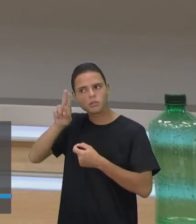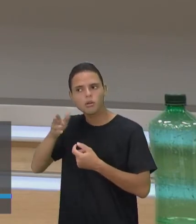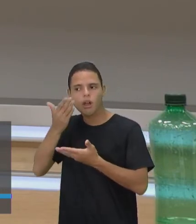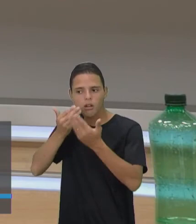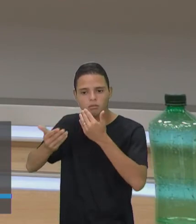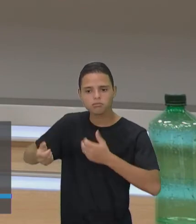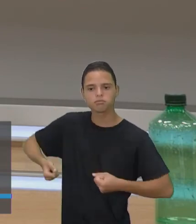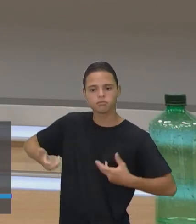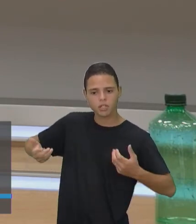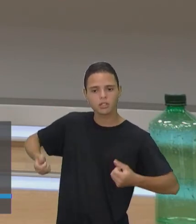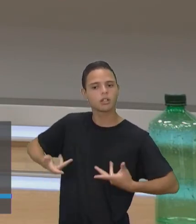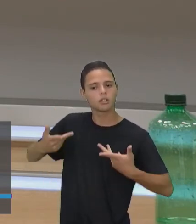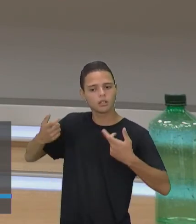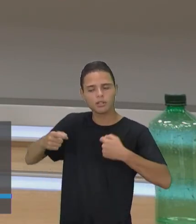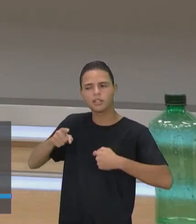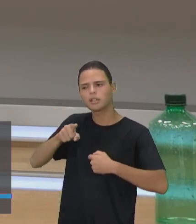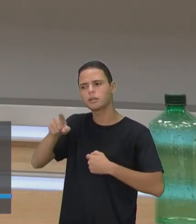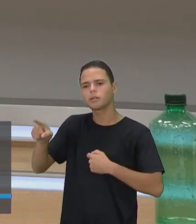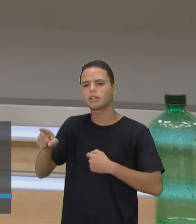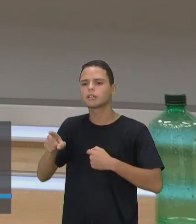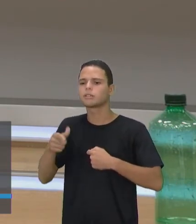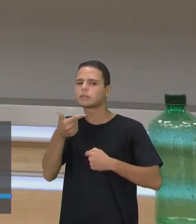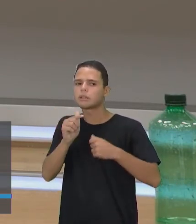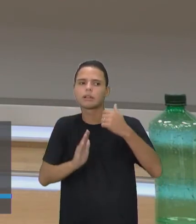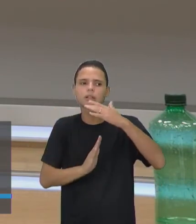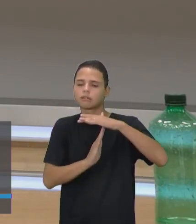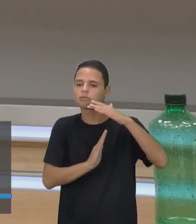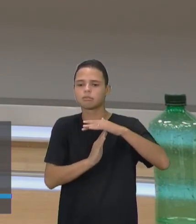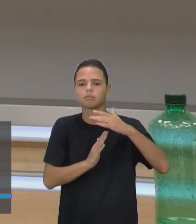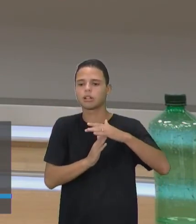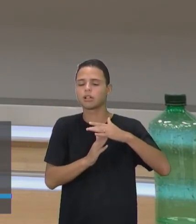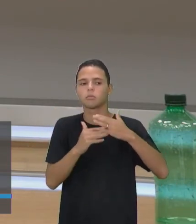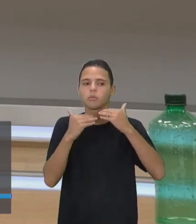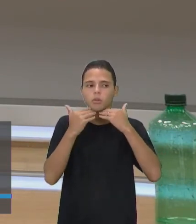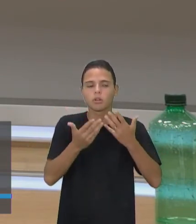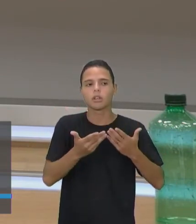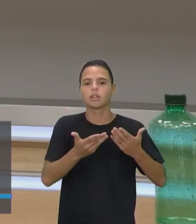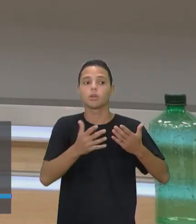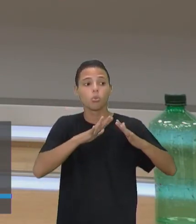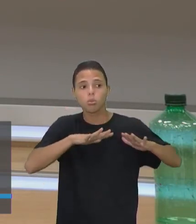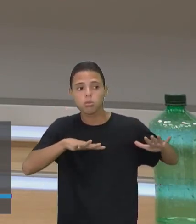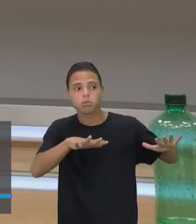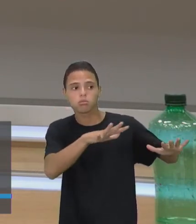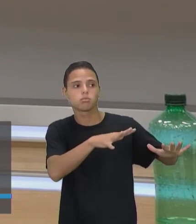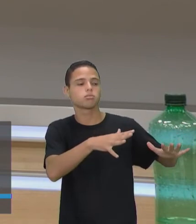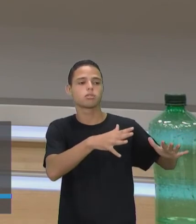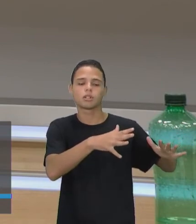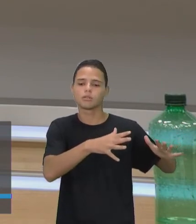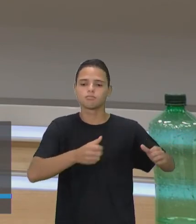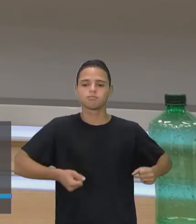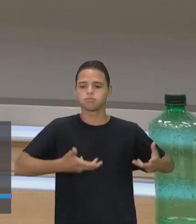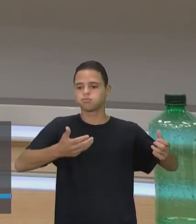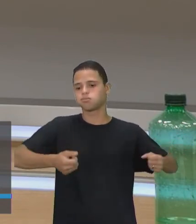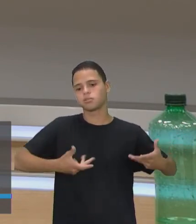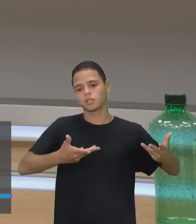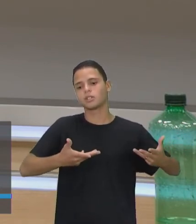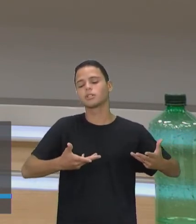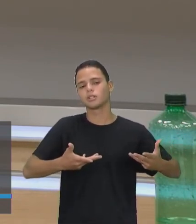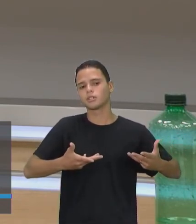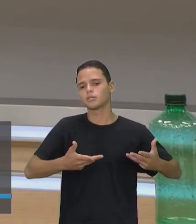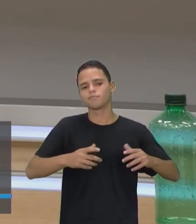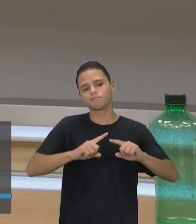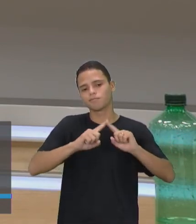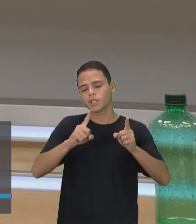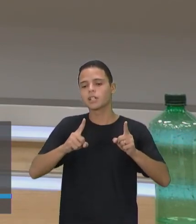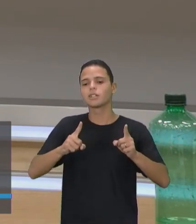existe recurso suficiente para elas consumirem tudo, se fosse para todo mundo consumir igual. Então, de qualquer forma, a gente vai impactar. A gente tem